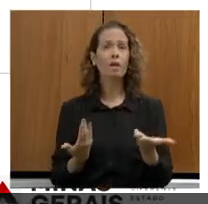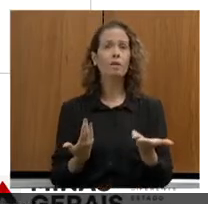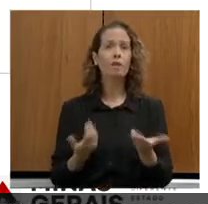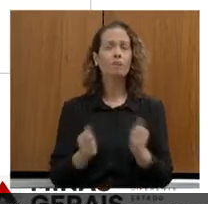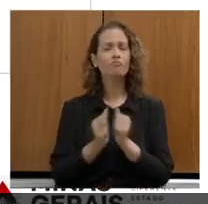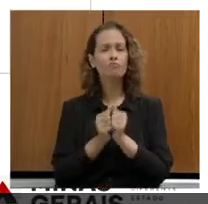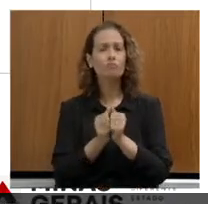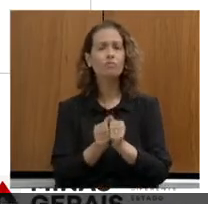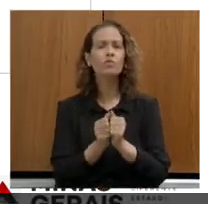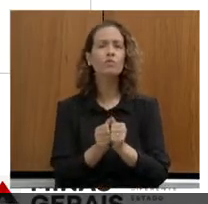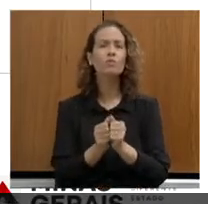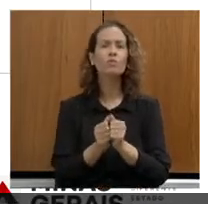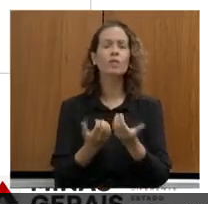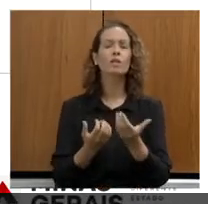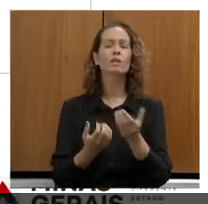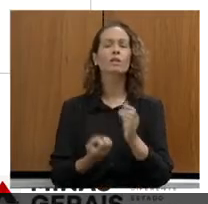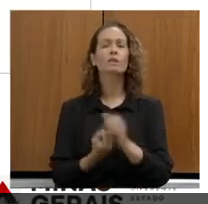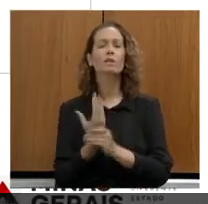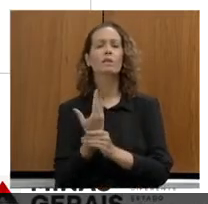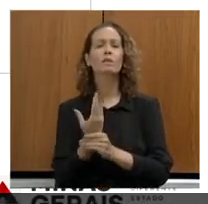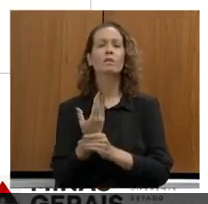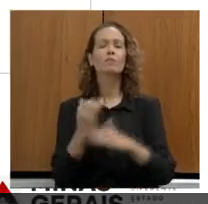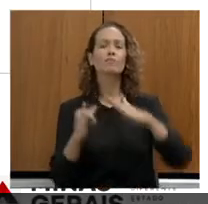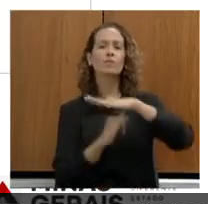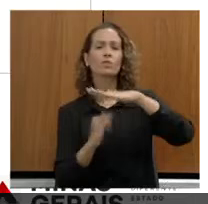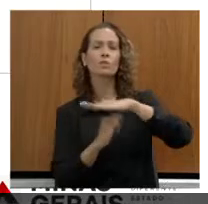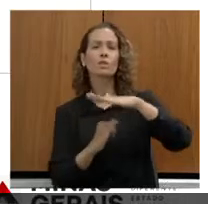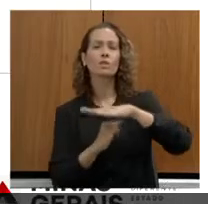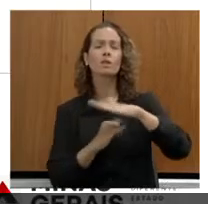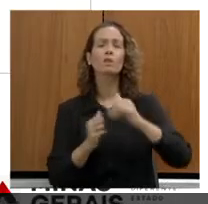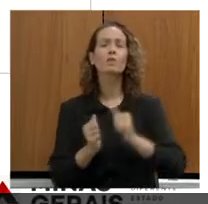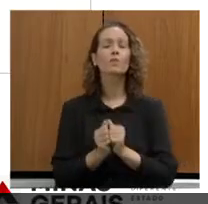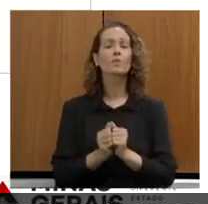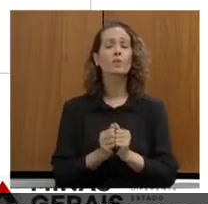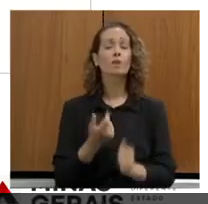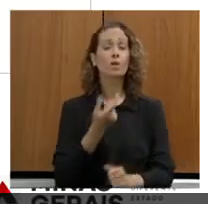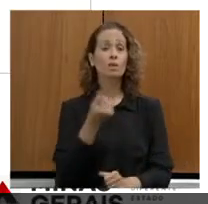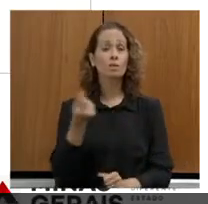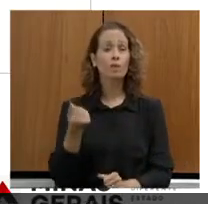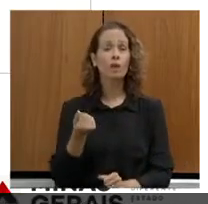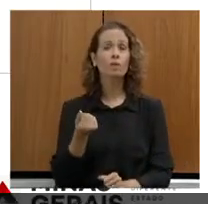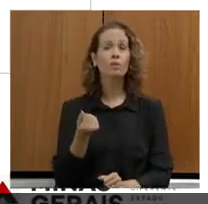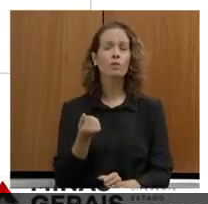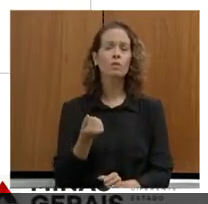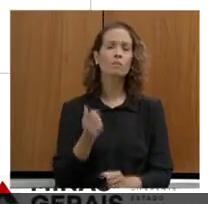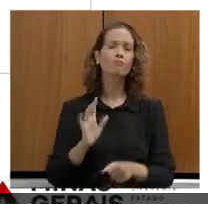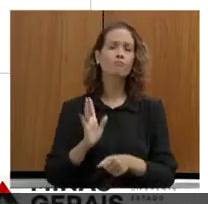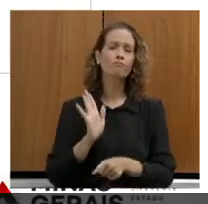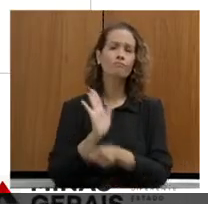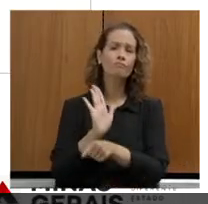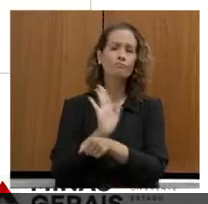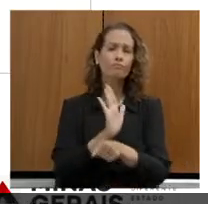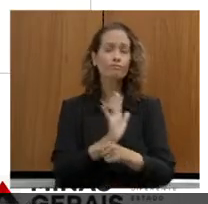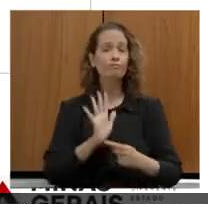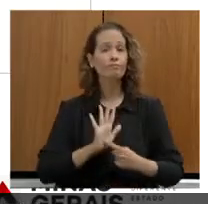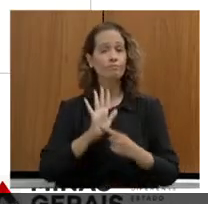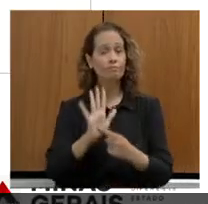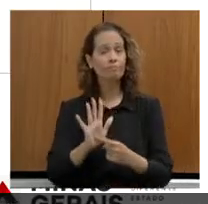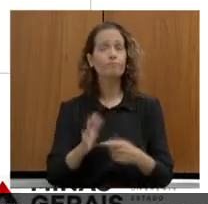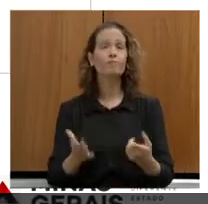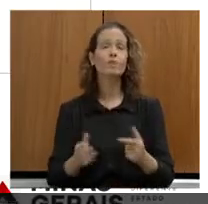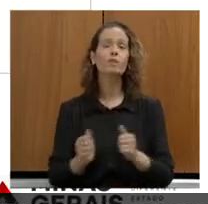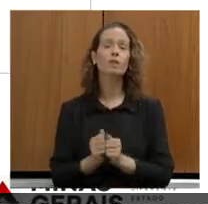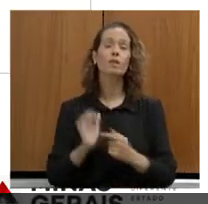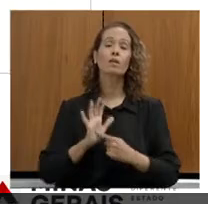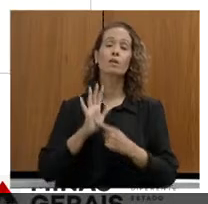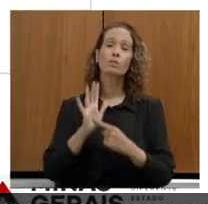Fundação Caio Martins é uma alegria para a gente trazer né esses esses valores é mostrar vocês e eu faço